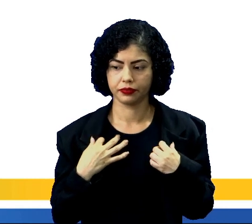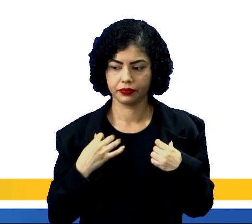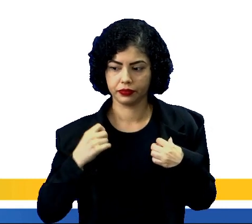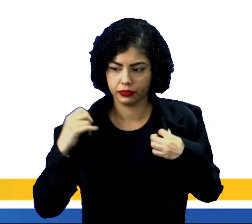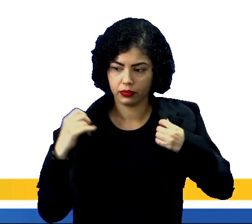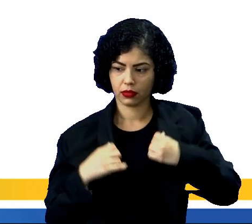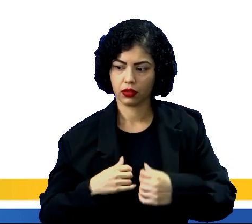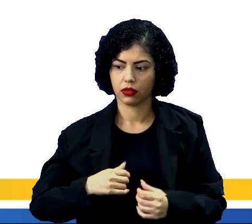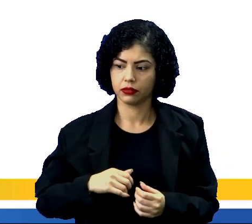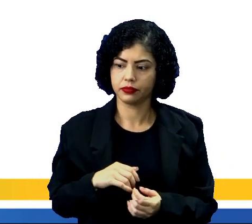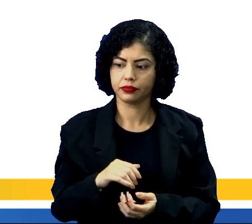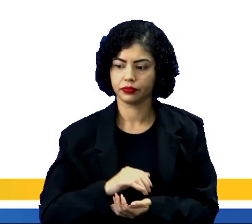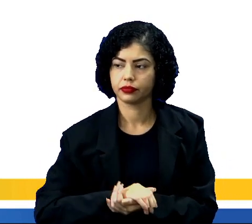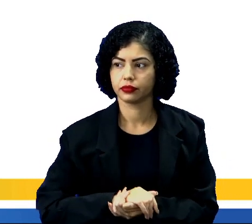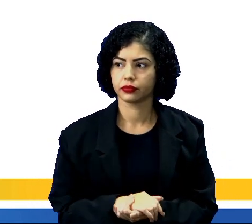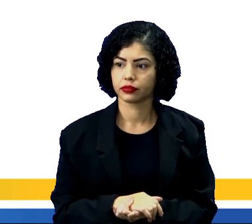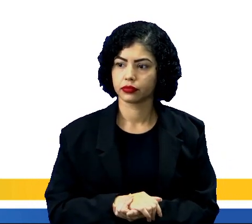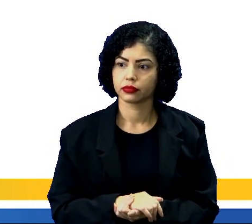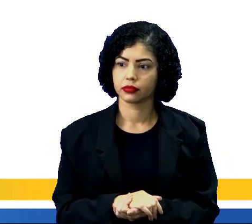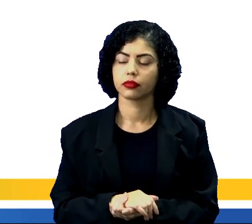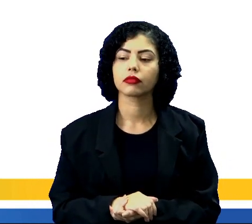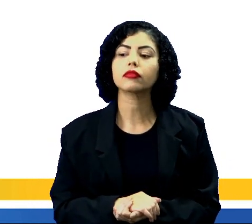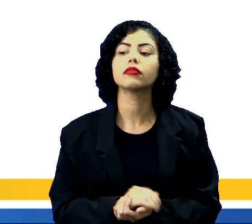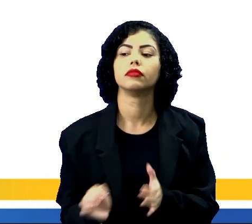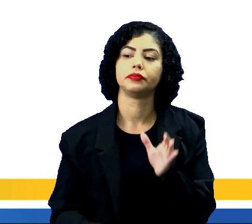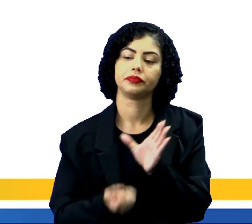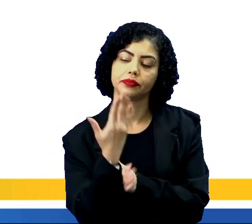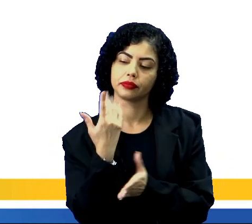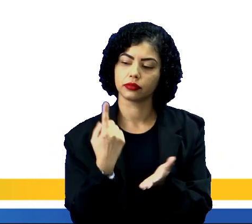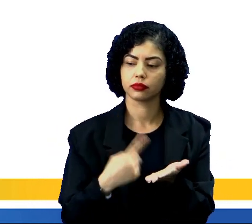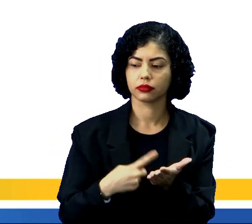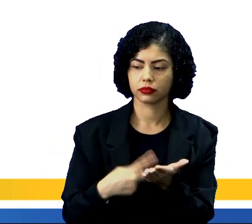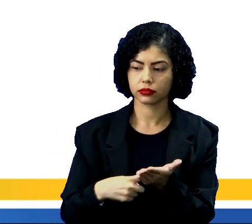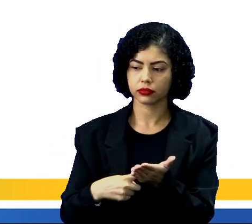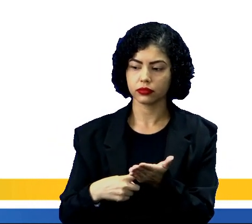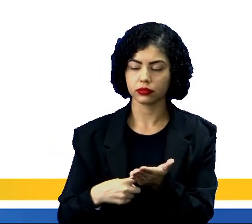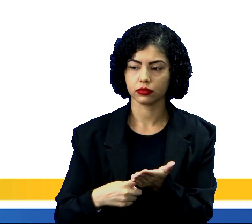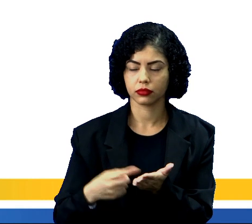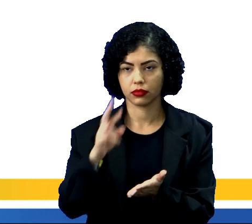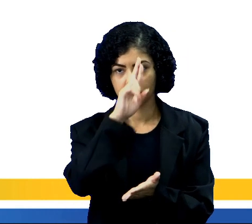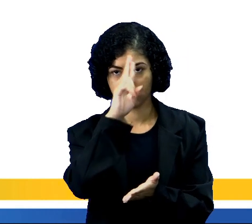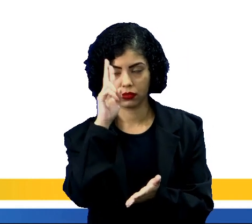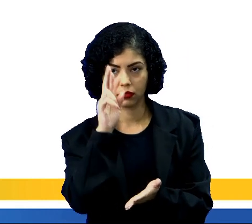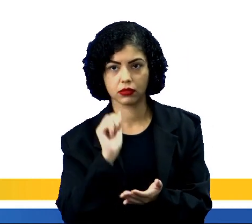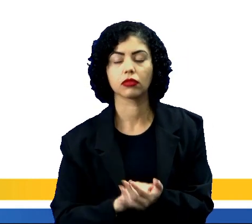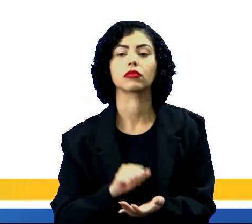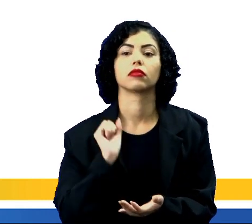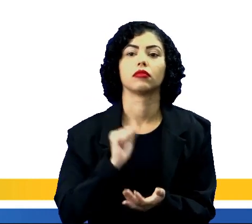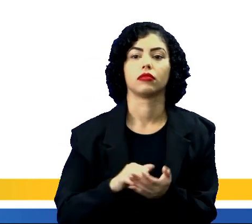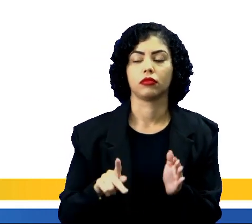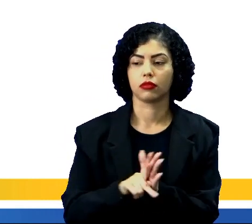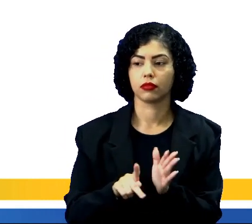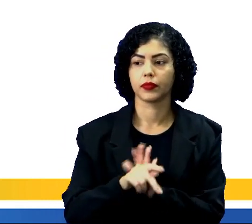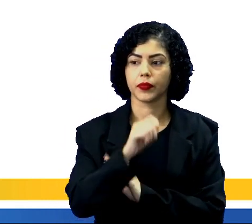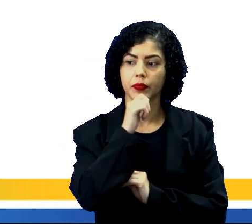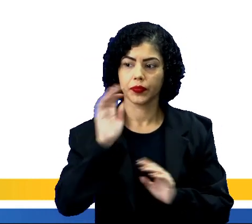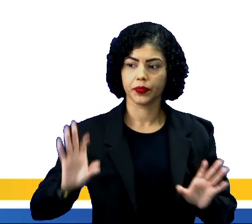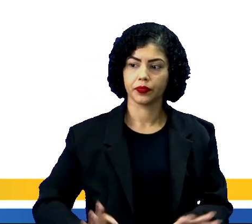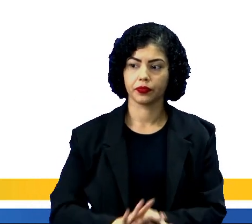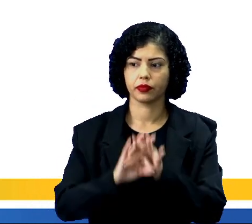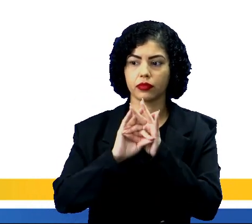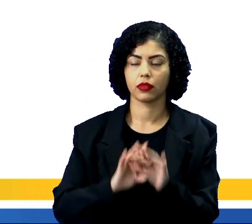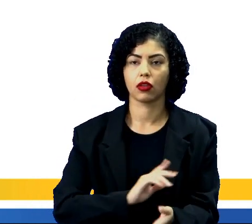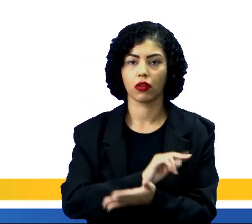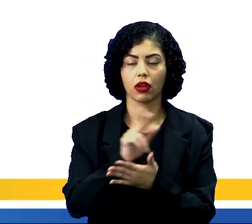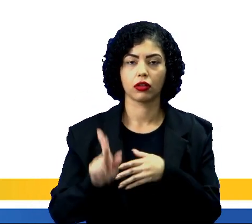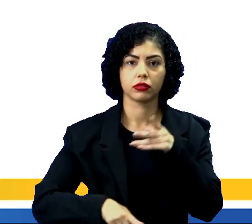Bom, como nós falamos, a origem de Roma, de acordo com a perspectiva histórica, ela se dá a partir da fusão de